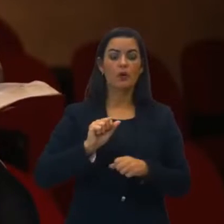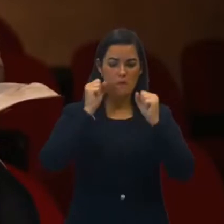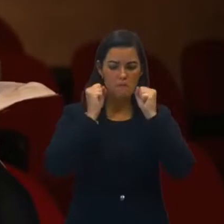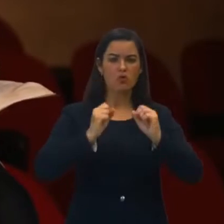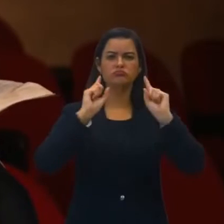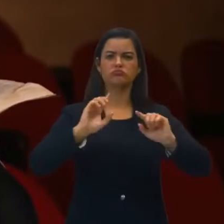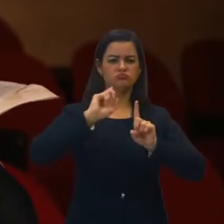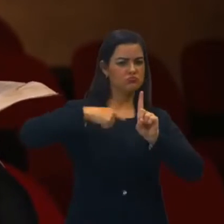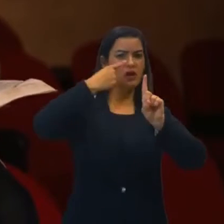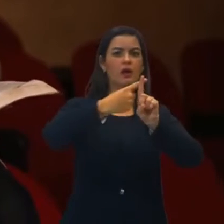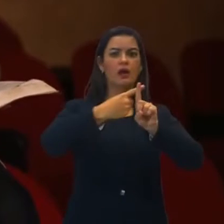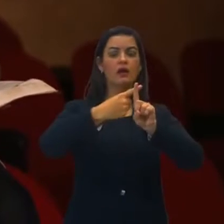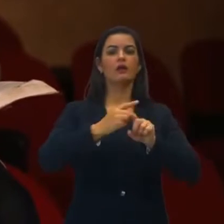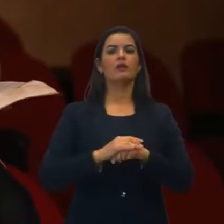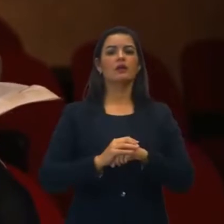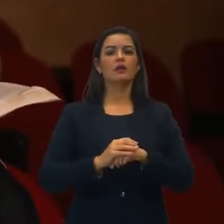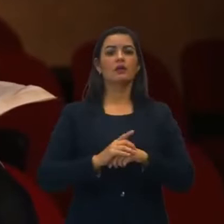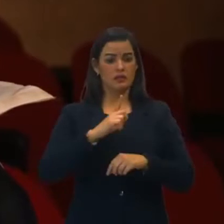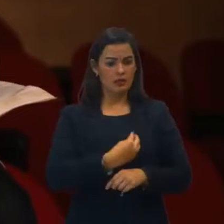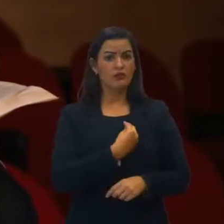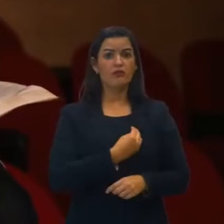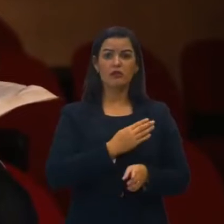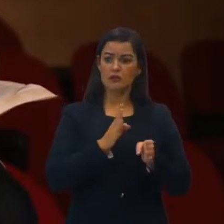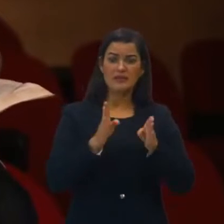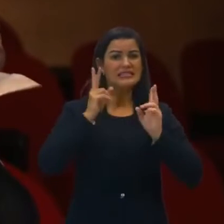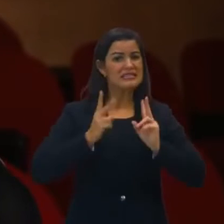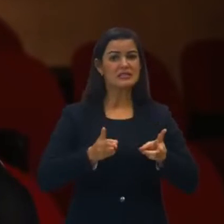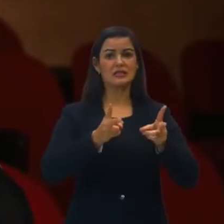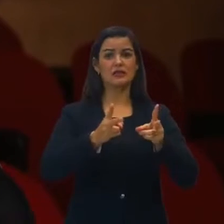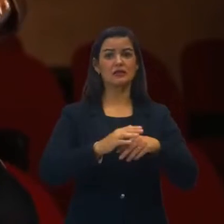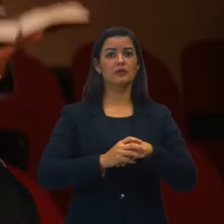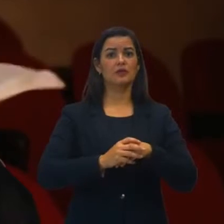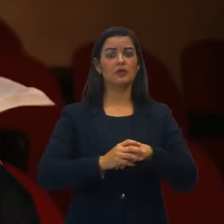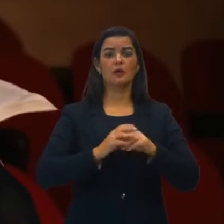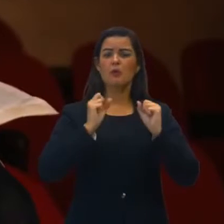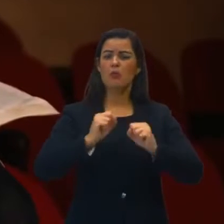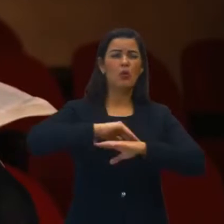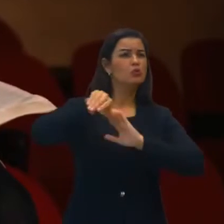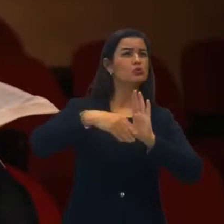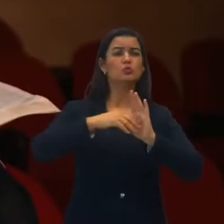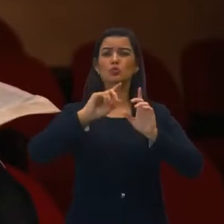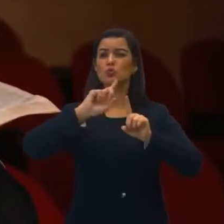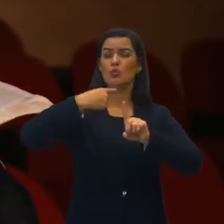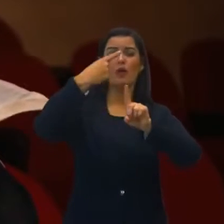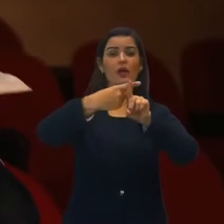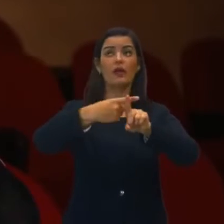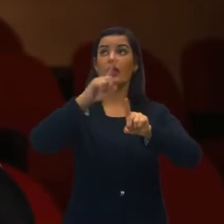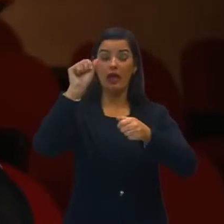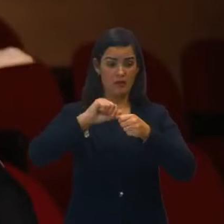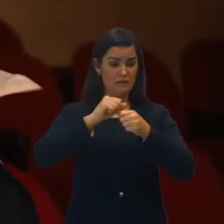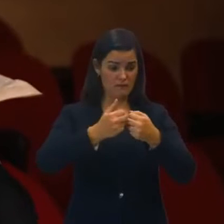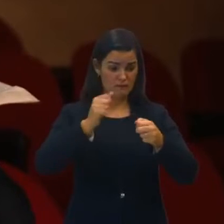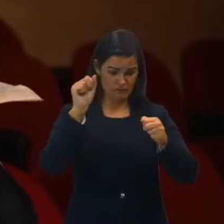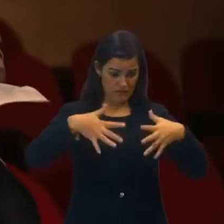onipotente, Deus é onipresente, Deus é onisciente, Deus é transcendente. Deus é maior que tudo quanto Ele criou. Se